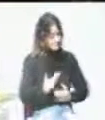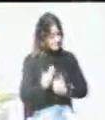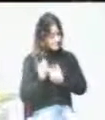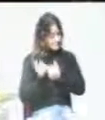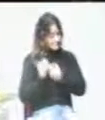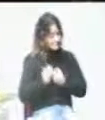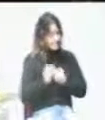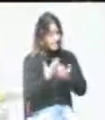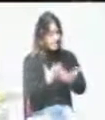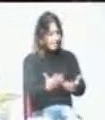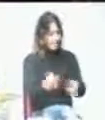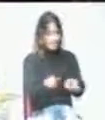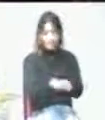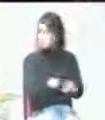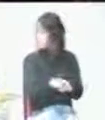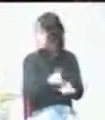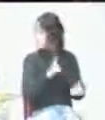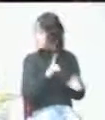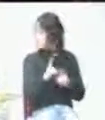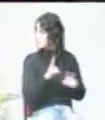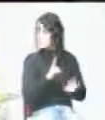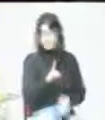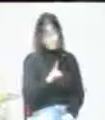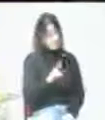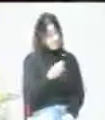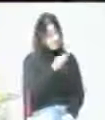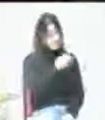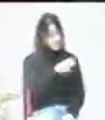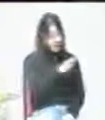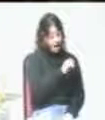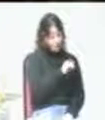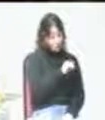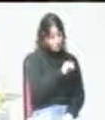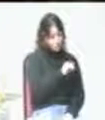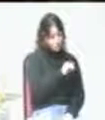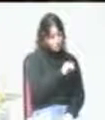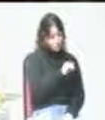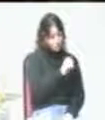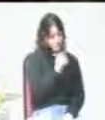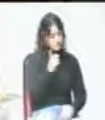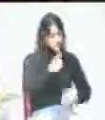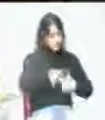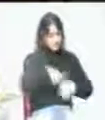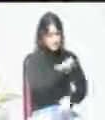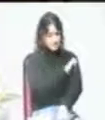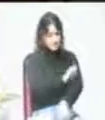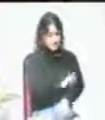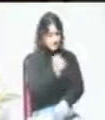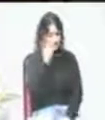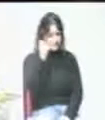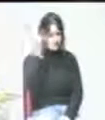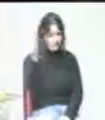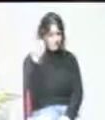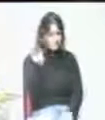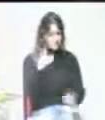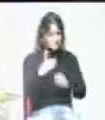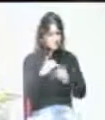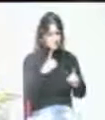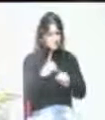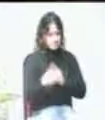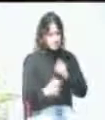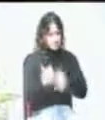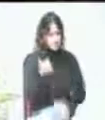de coordenação desde março, quando voltou de seu estágio no exterior. A nossa coordenadora